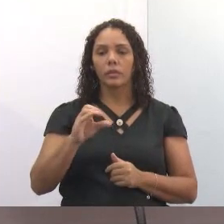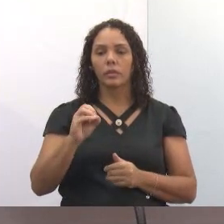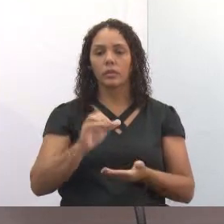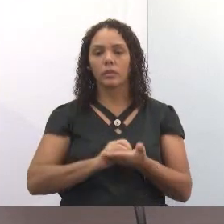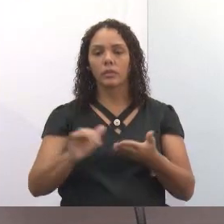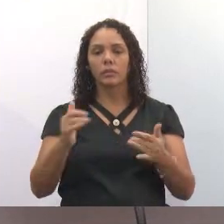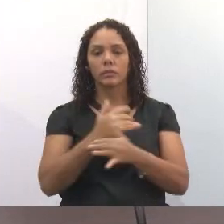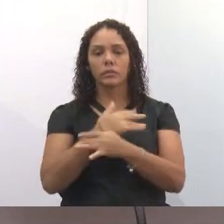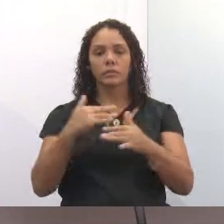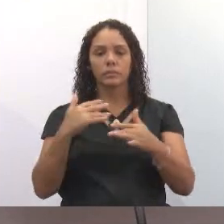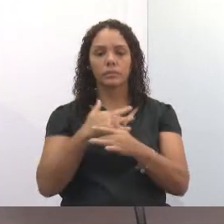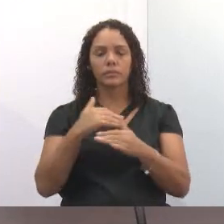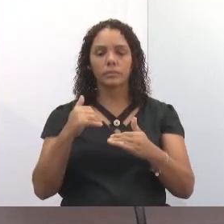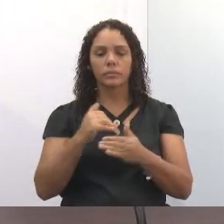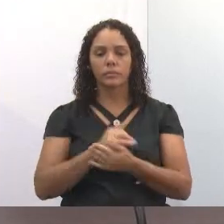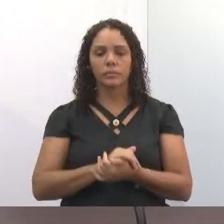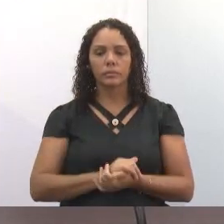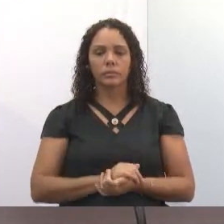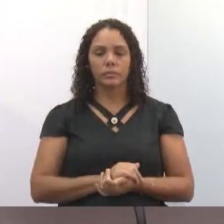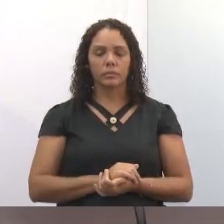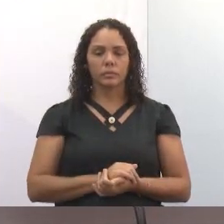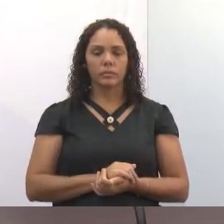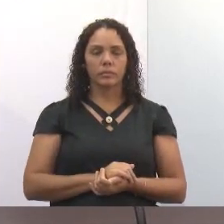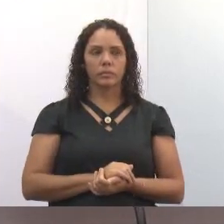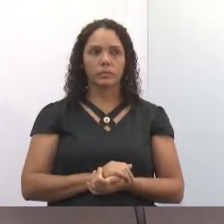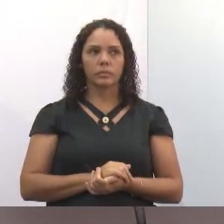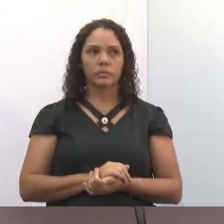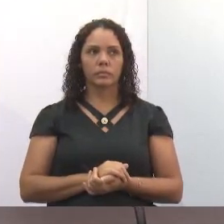secretário de Mobilidade Urbana,